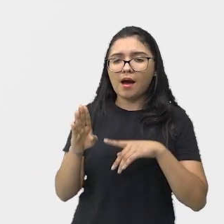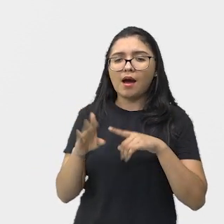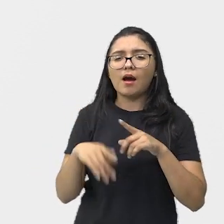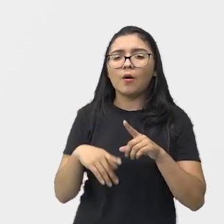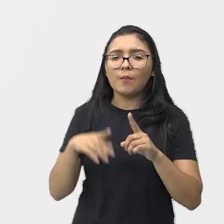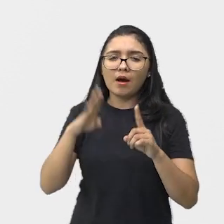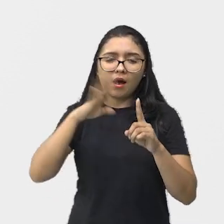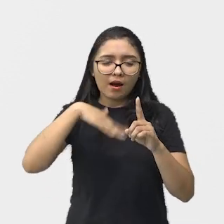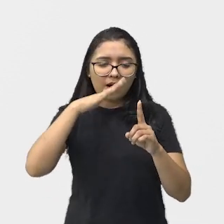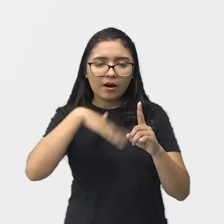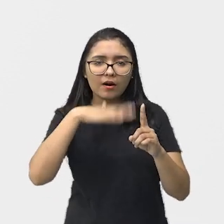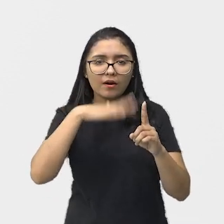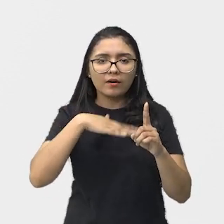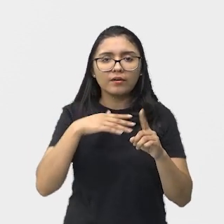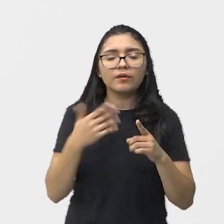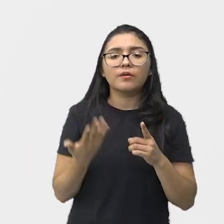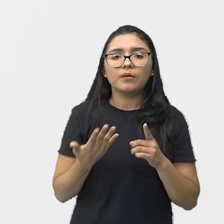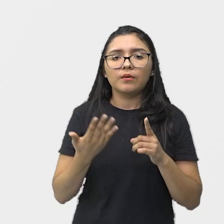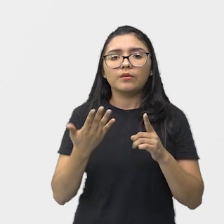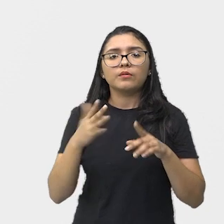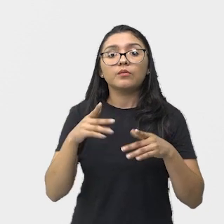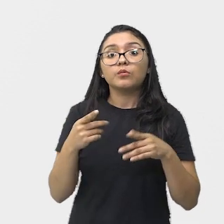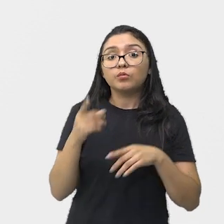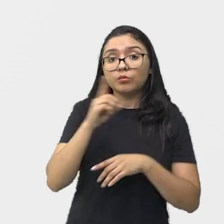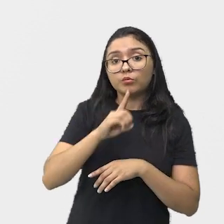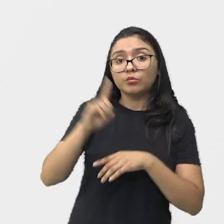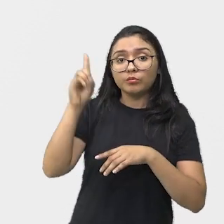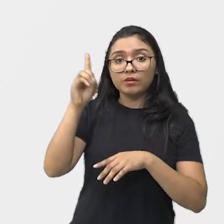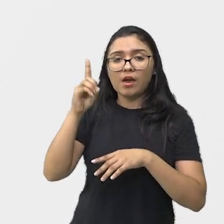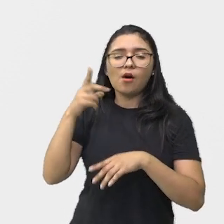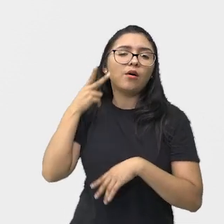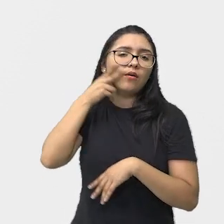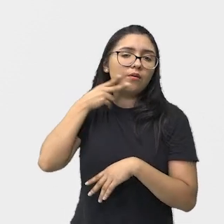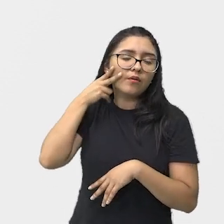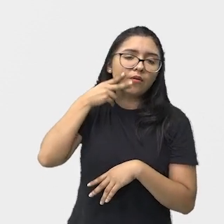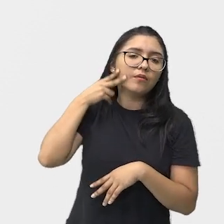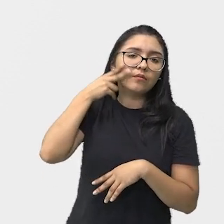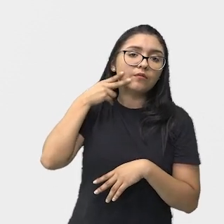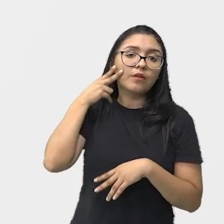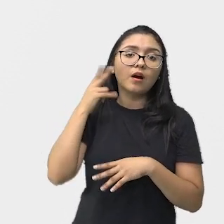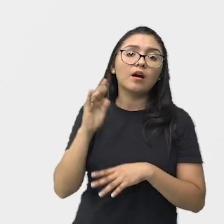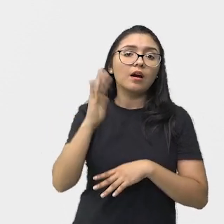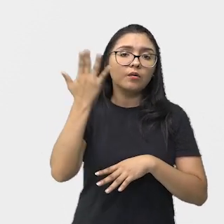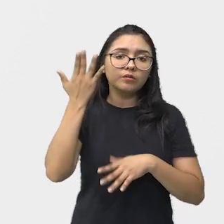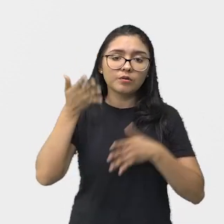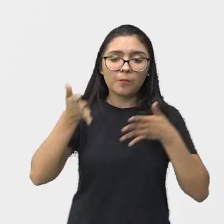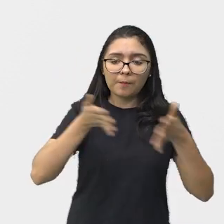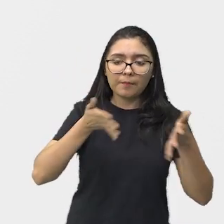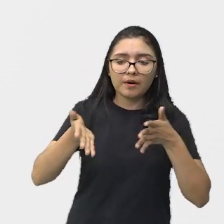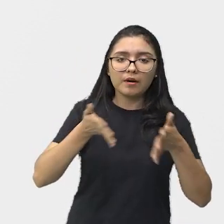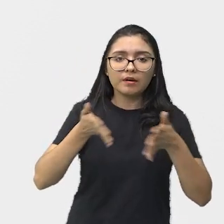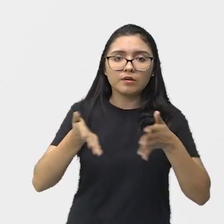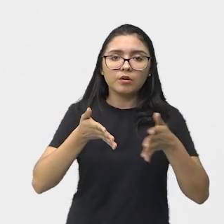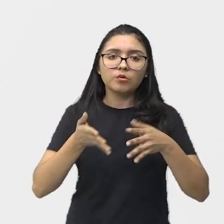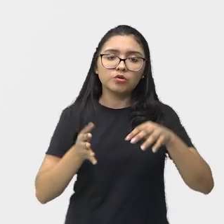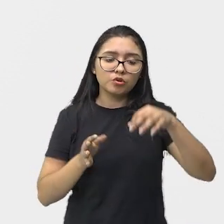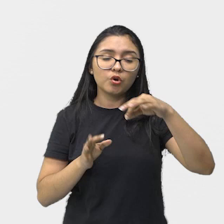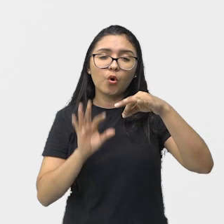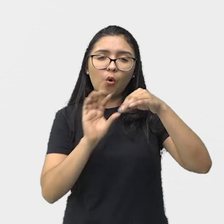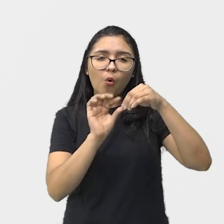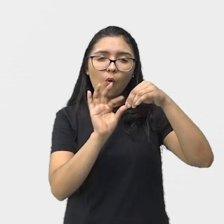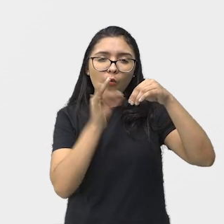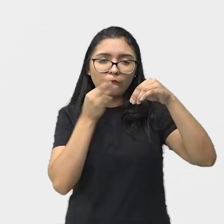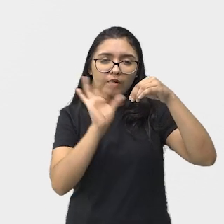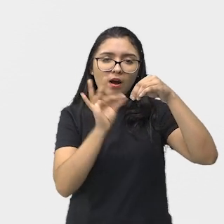a Dionísio, o deus do vinho e da fertilidade, que ocorriam durante as colheitas de uva em forma